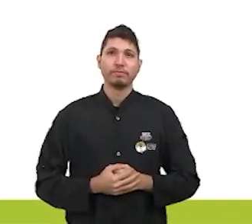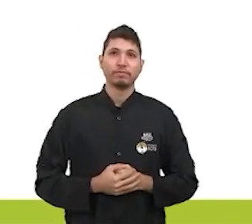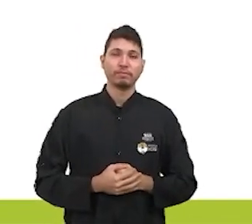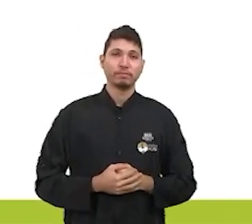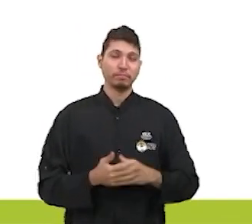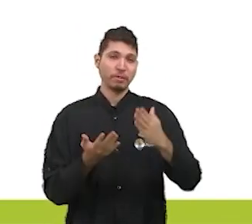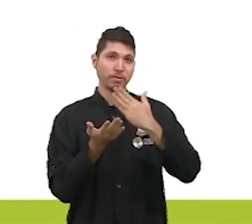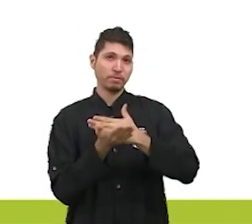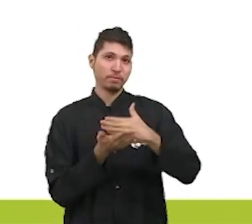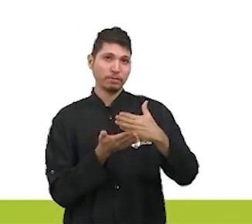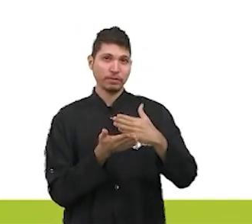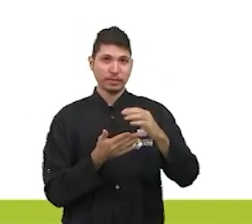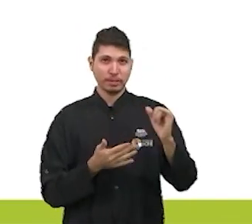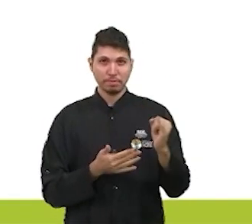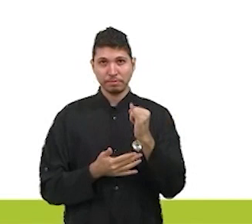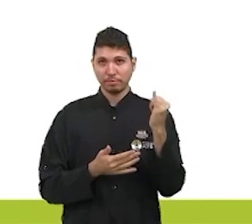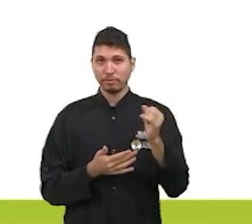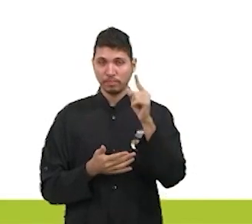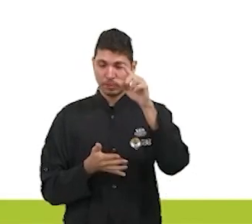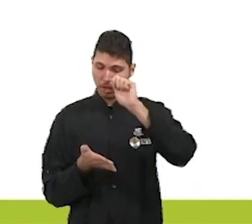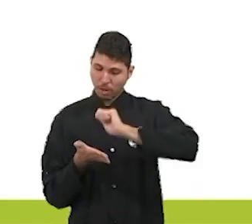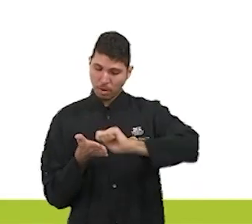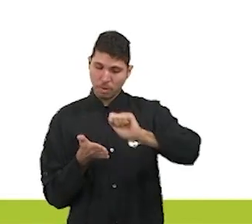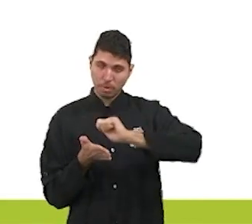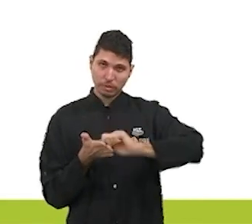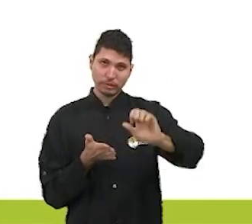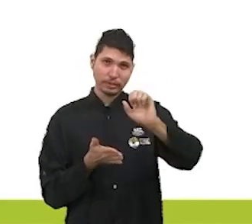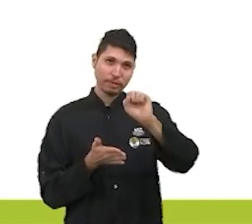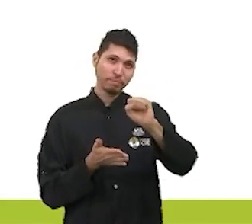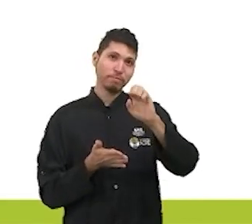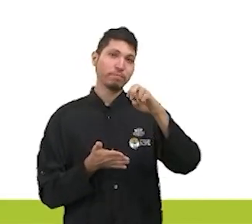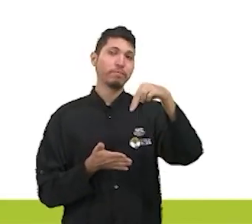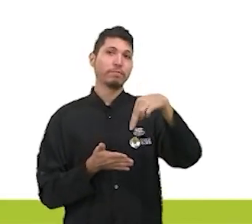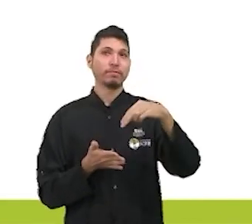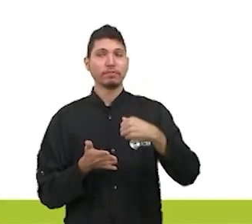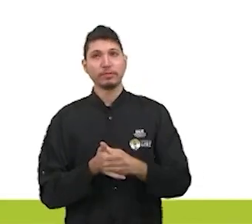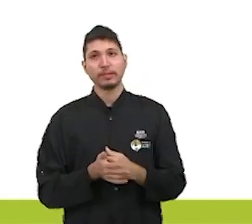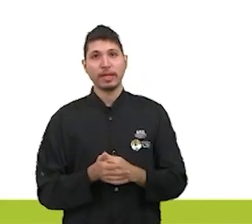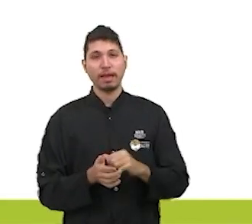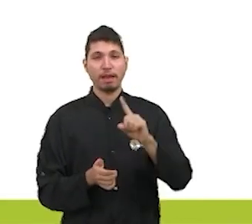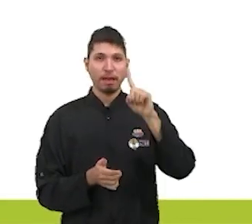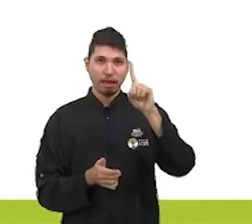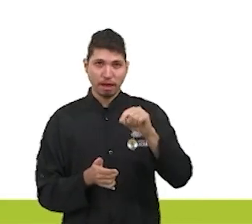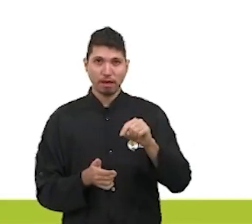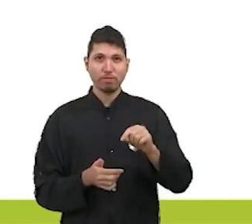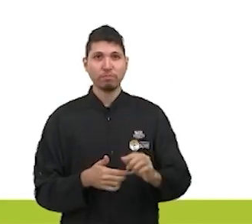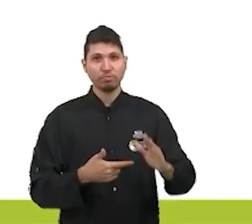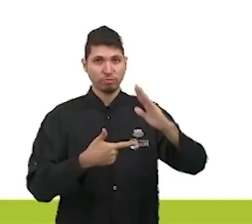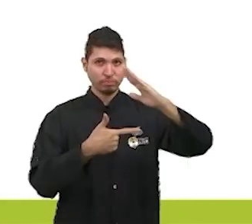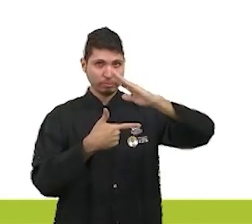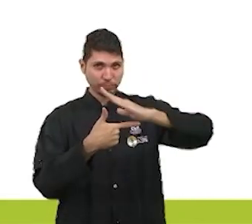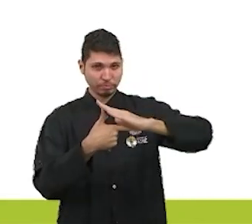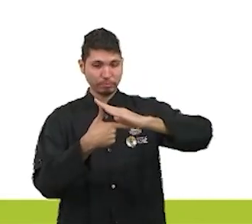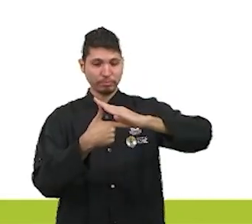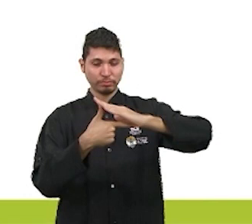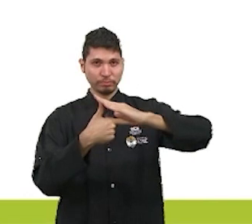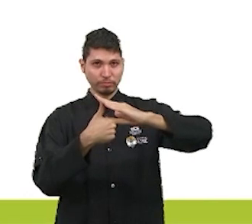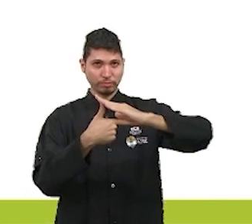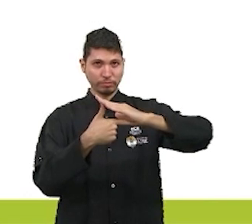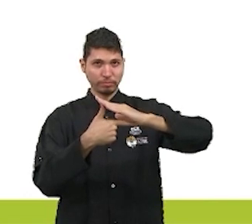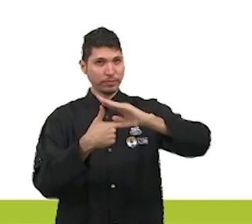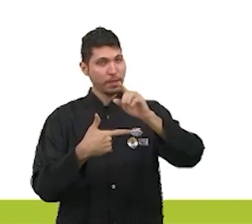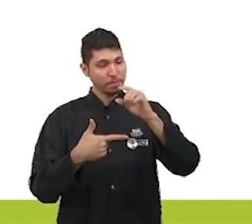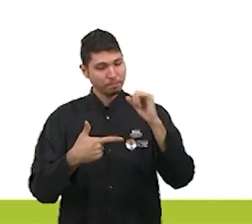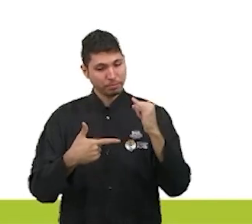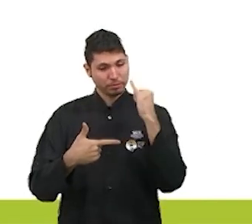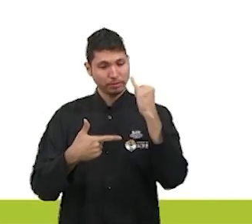para começar, e é importante você note isso, né? O seno nada mais é do que o cateto, né? Você vai olhar aqui para os teus ângulos. É importante que